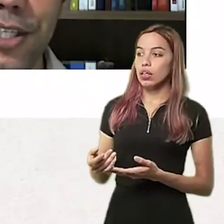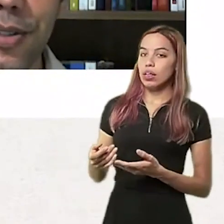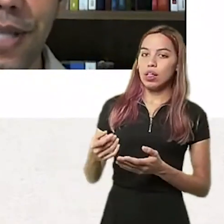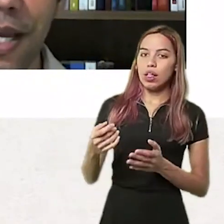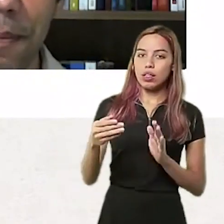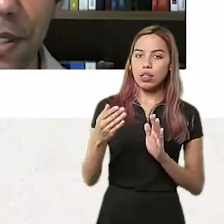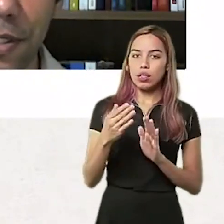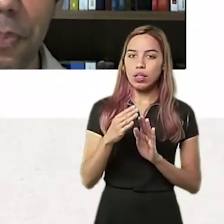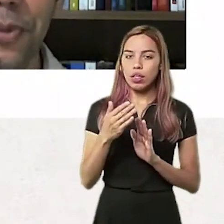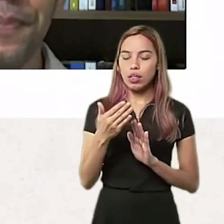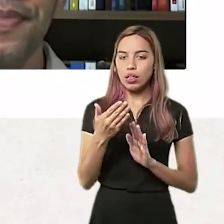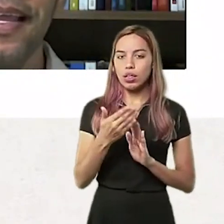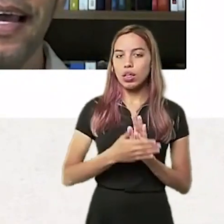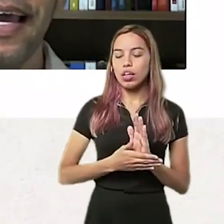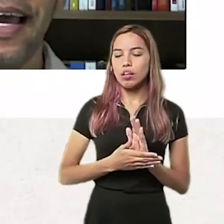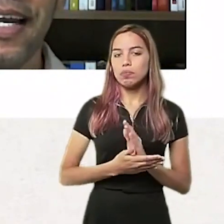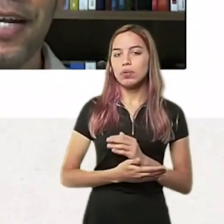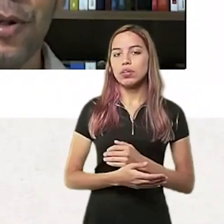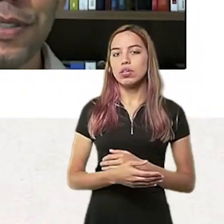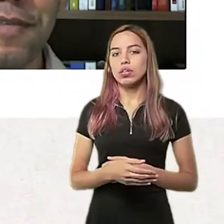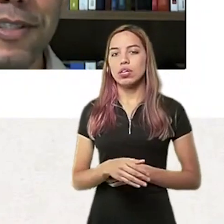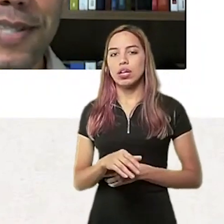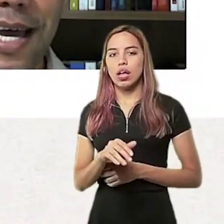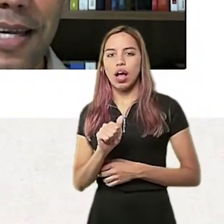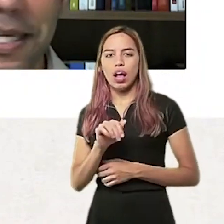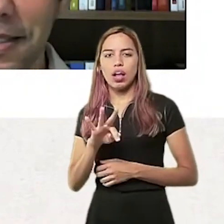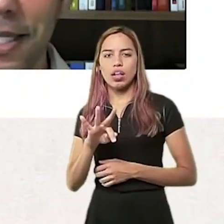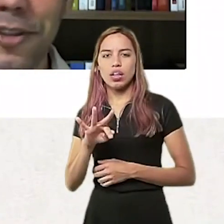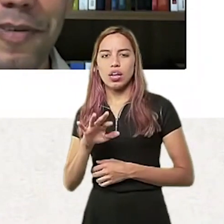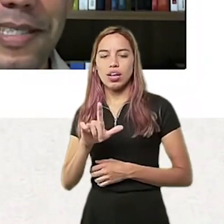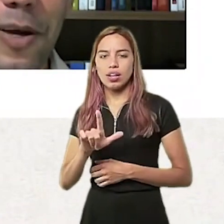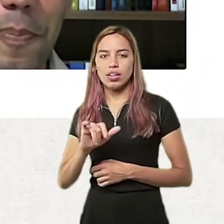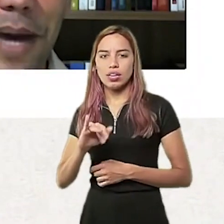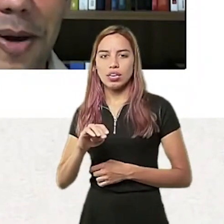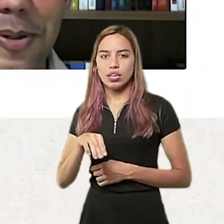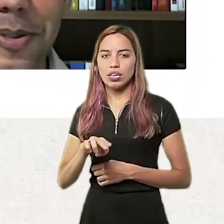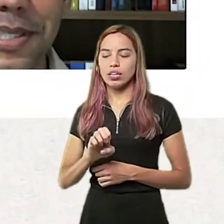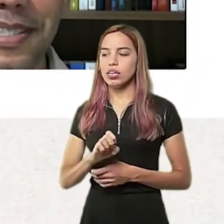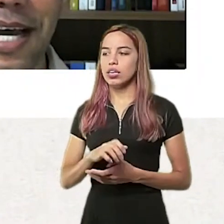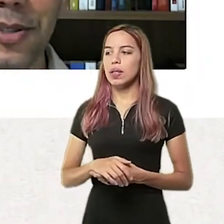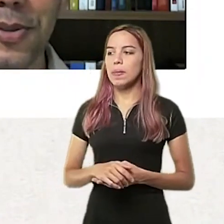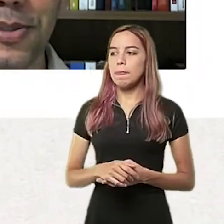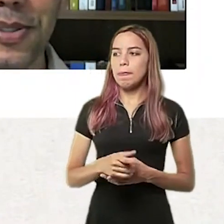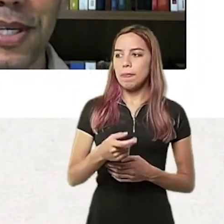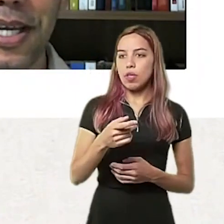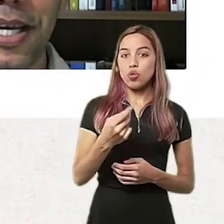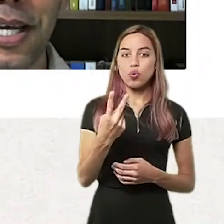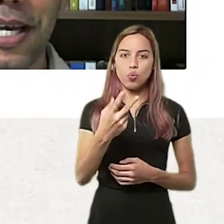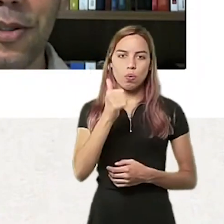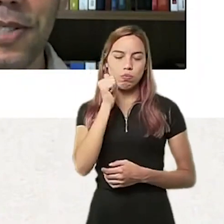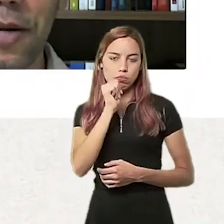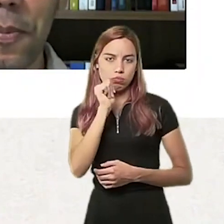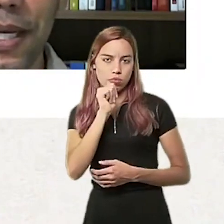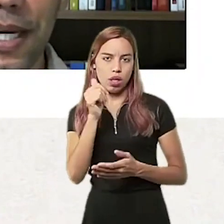da Aline Bispo. Ela, inclusive, está, quem estiver em São Paulo, que está